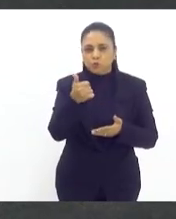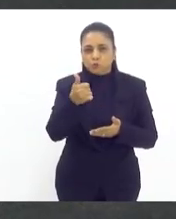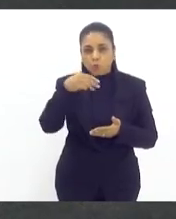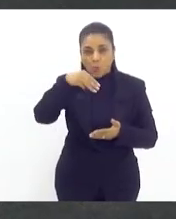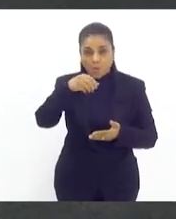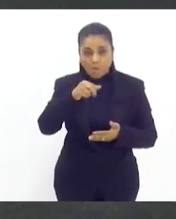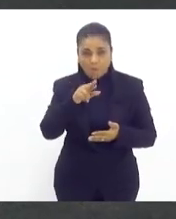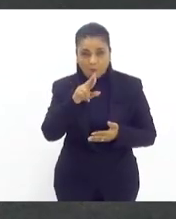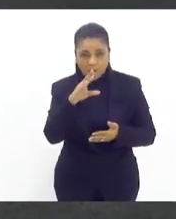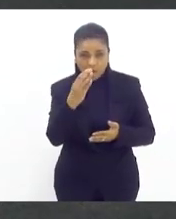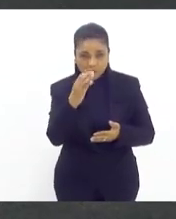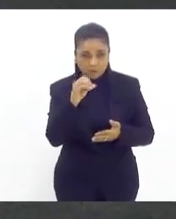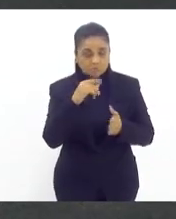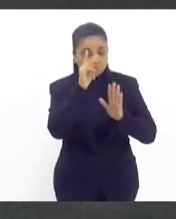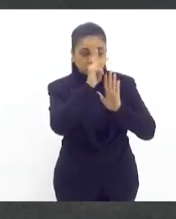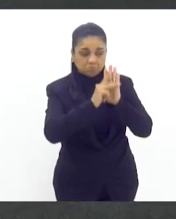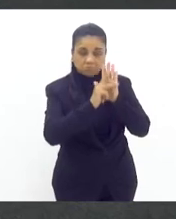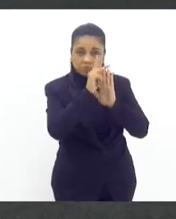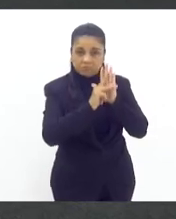trata do projeto